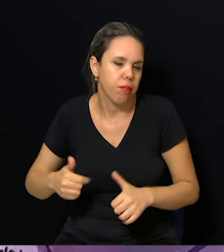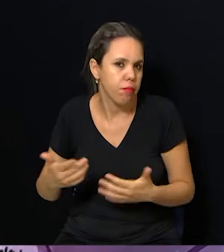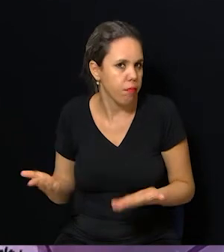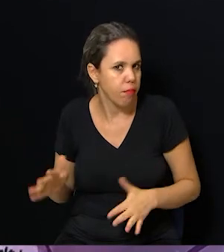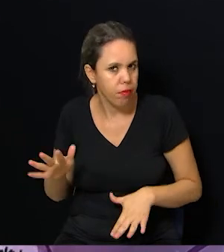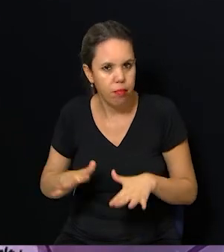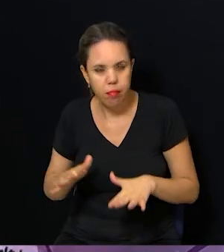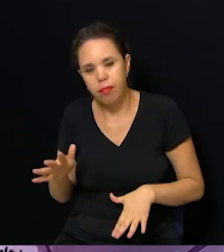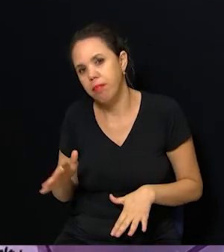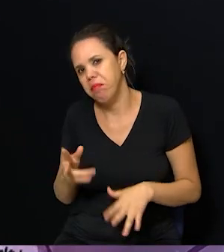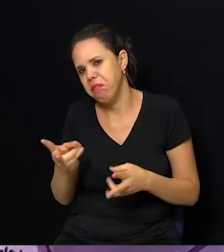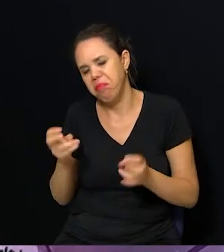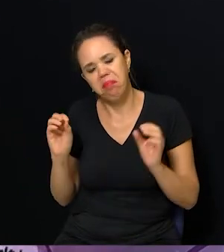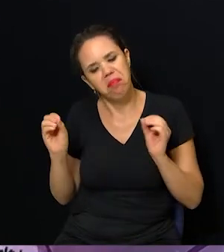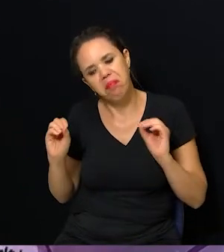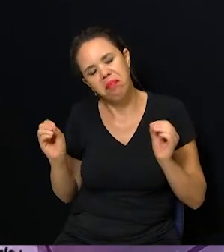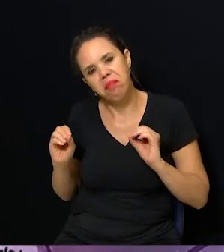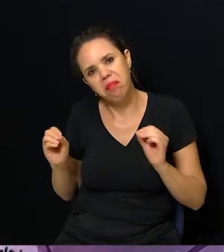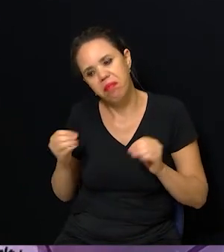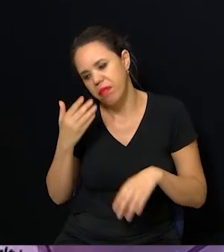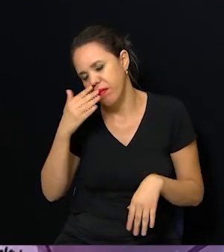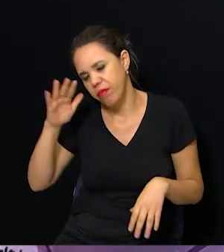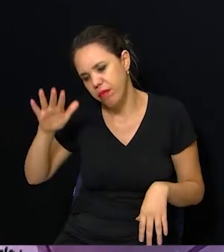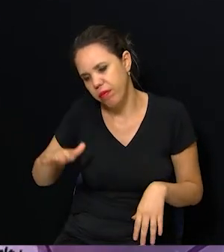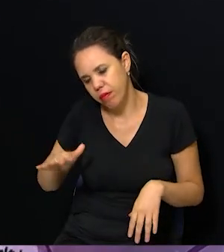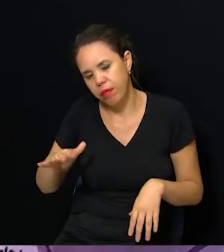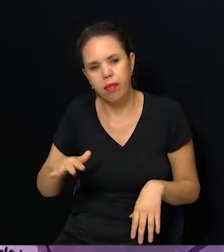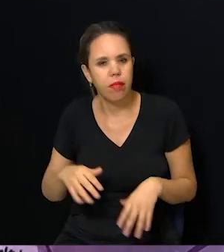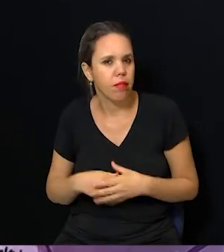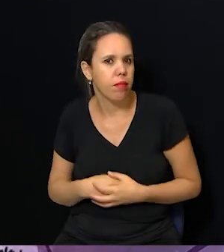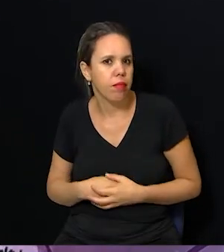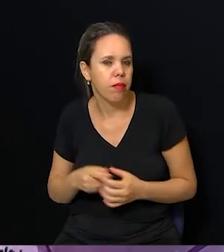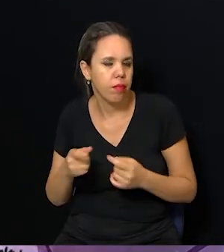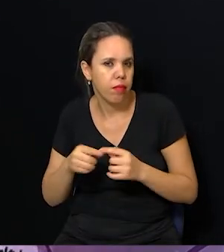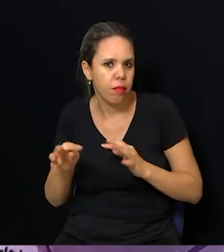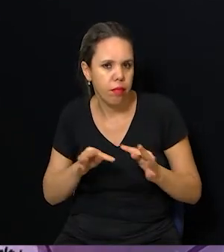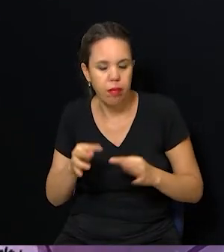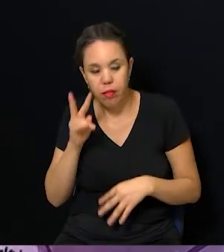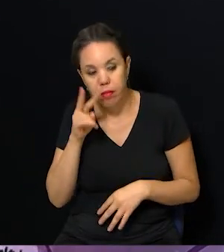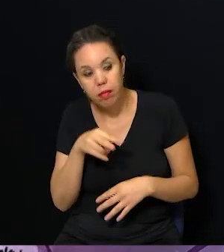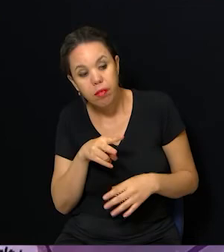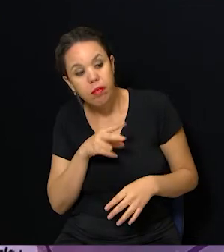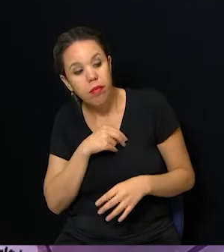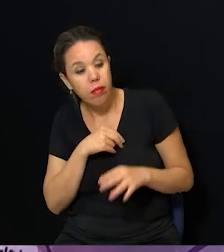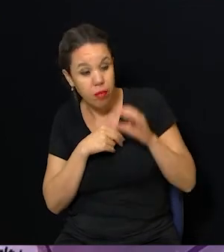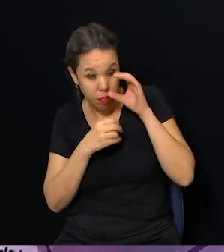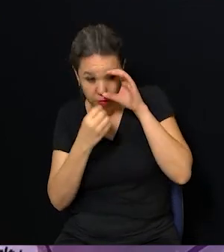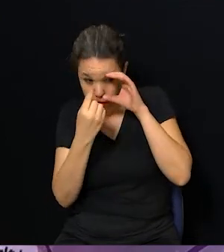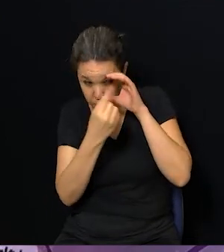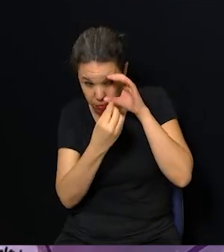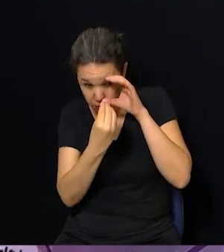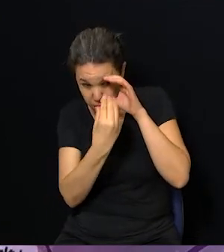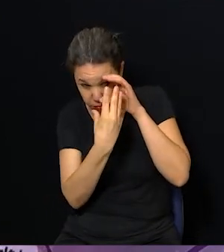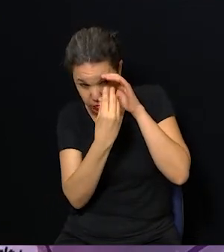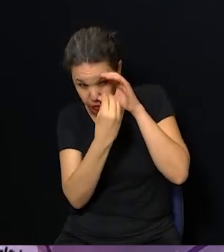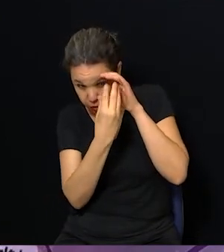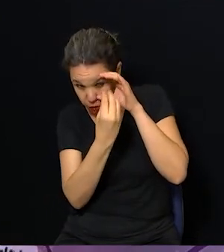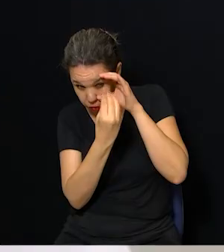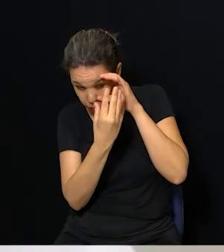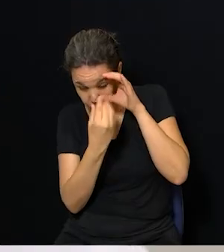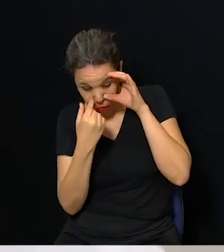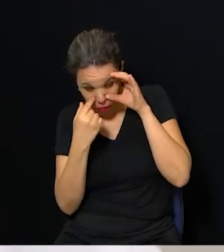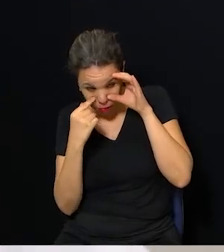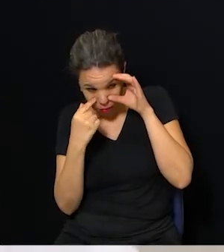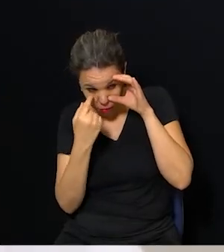vista que às vezes você não percebeu nada numa criança muito pequena, e o pediatra vai lá, olha, coloca uma luzinha para ver o olhinho da criança, como é